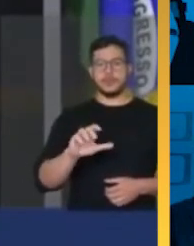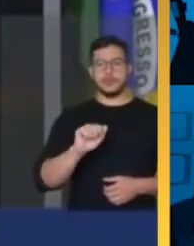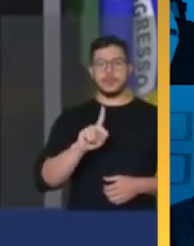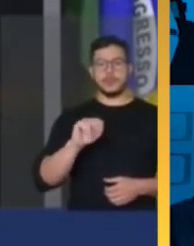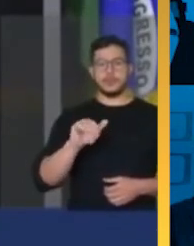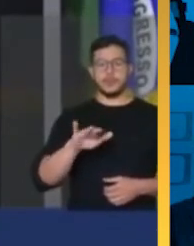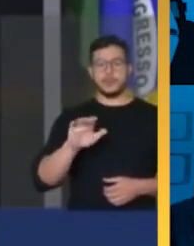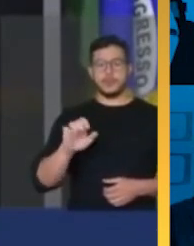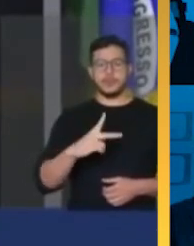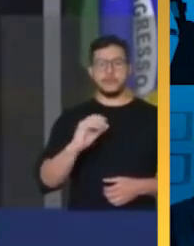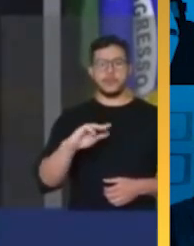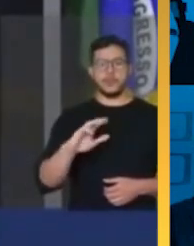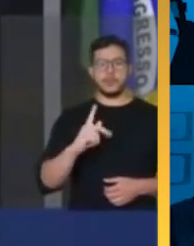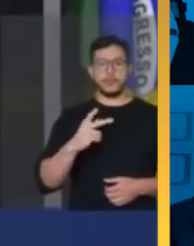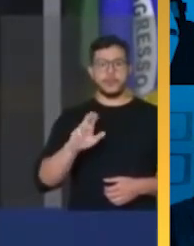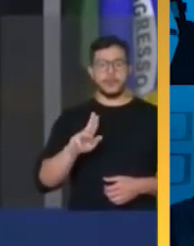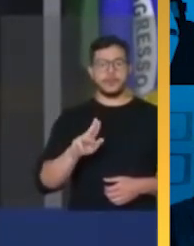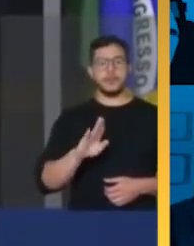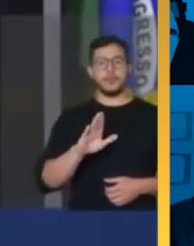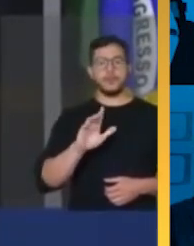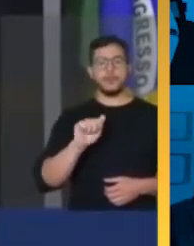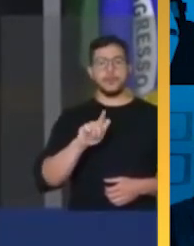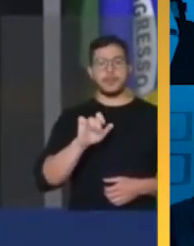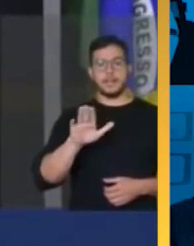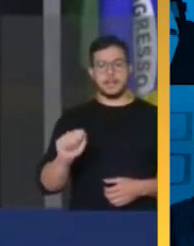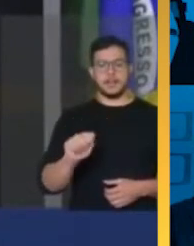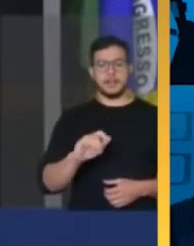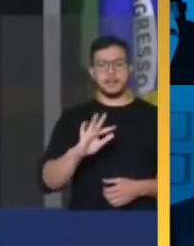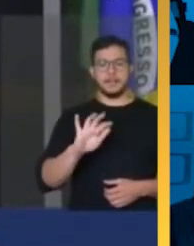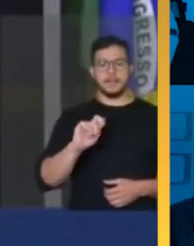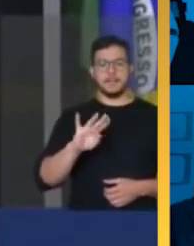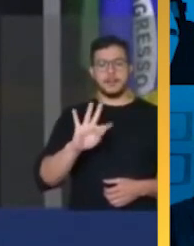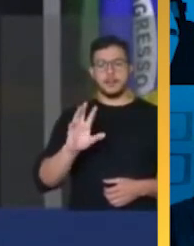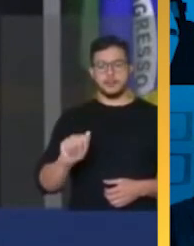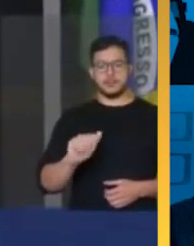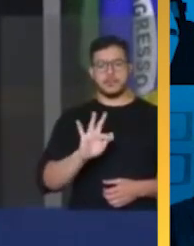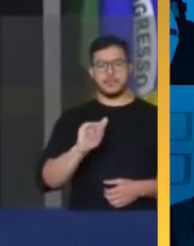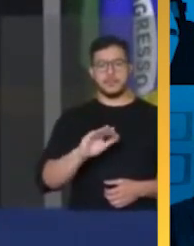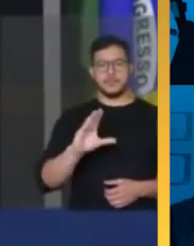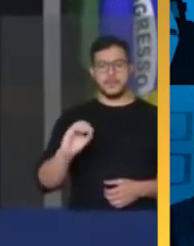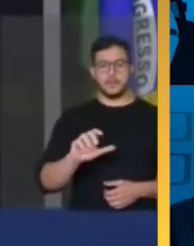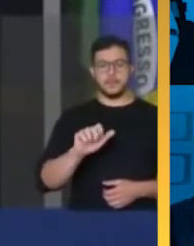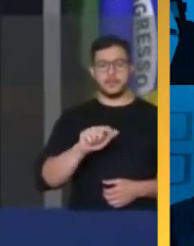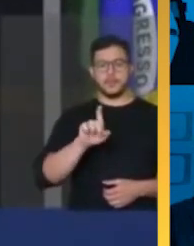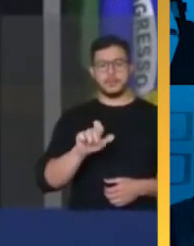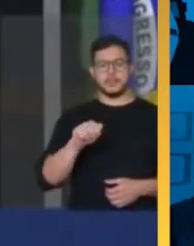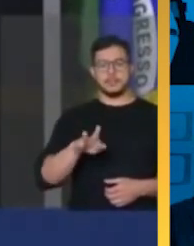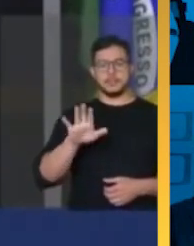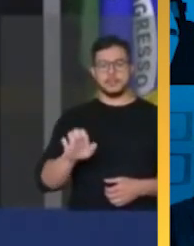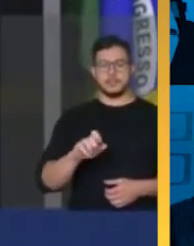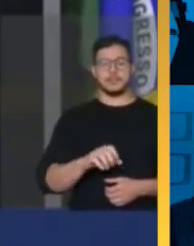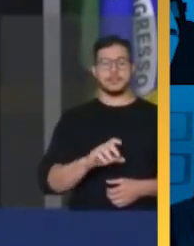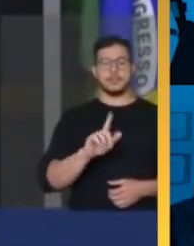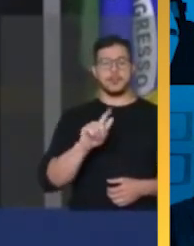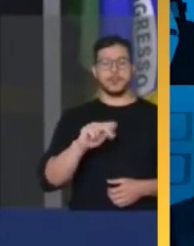Abuane, Pompeu de Matos, Baleia Rossi, Fausto Pinato, Fábio Trade, Alexandre Leite,